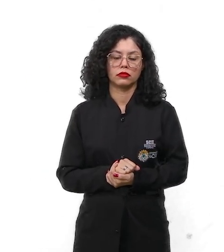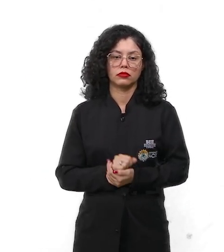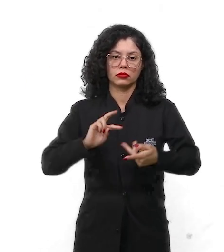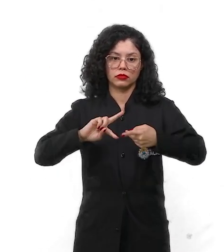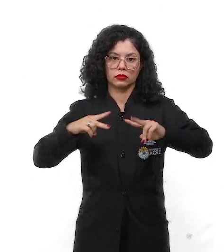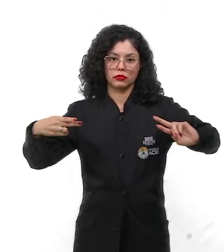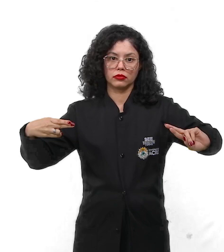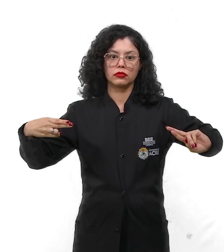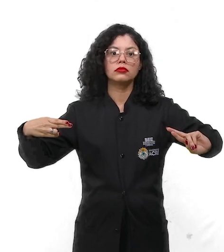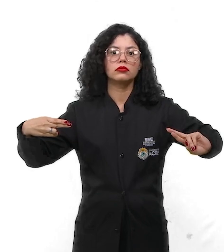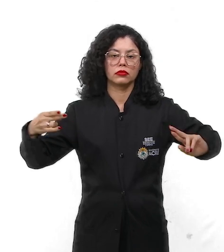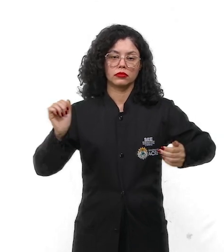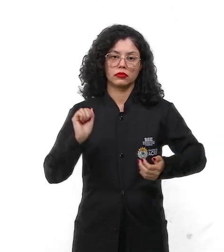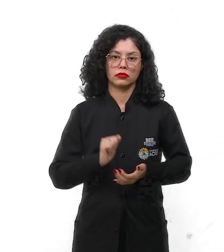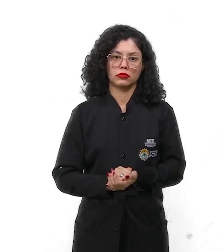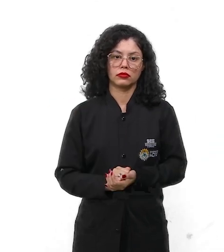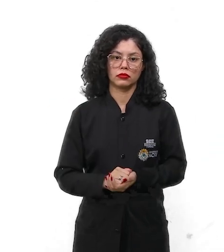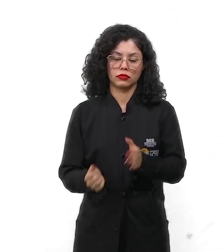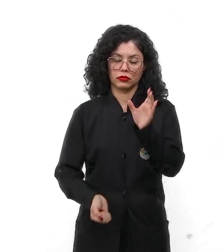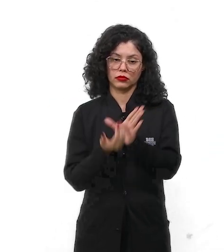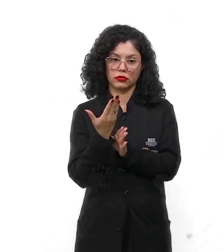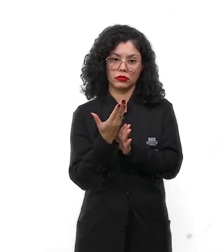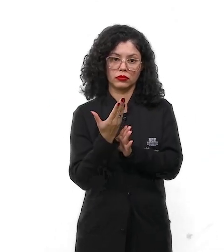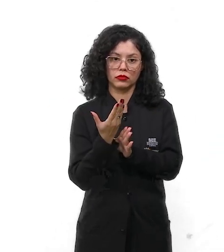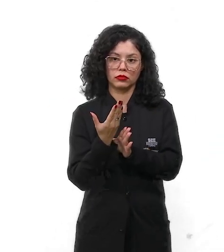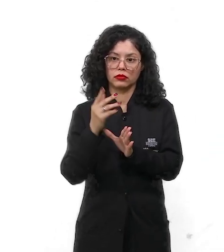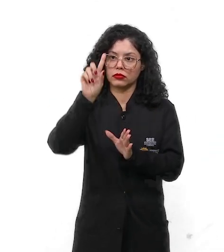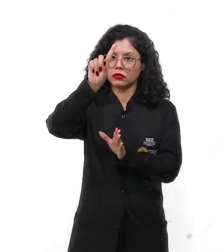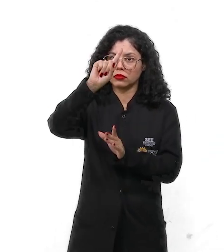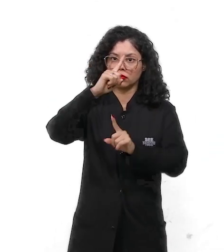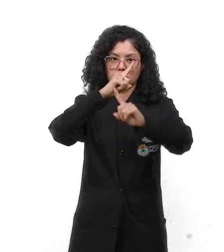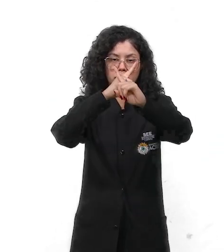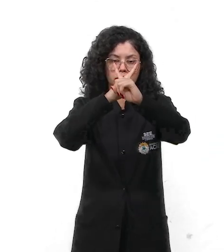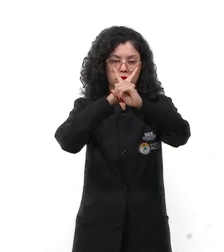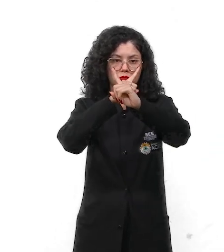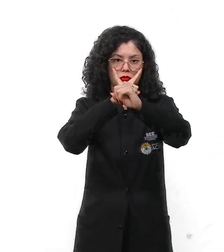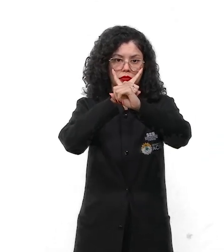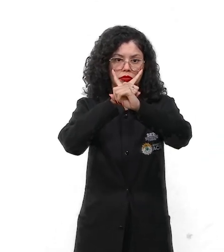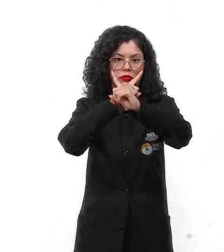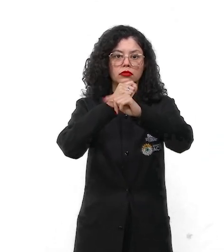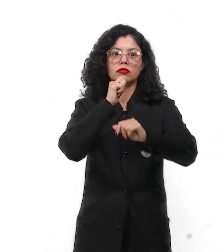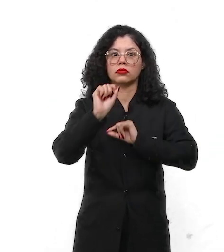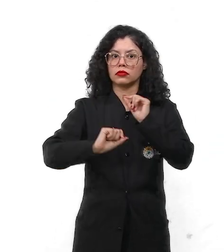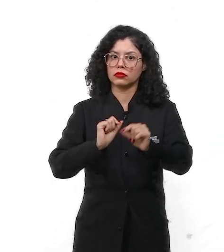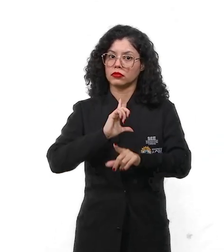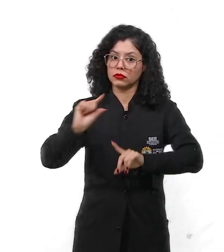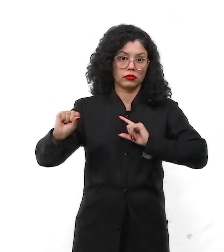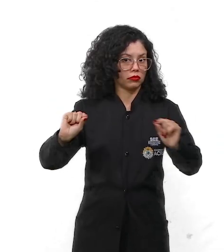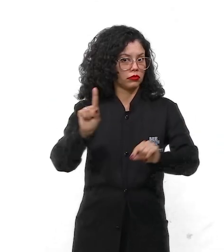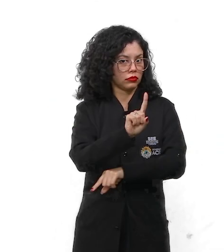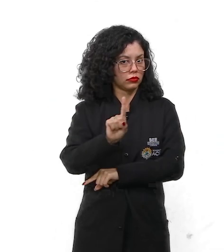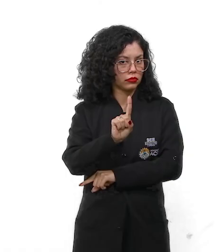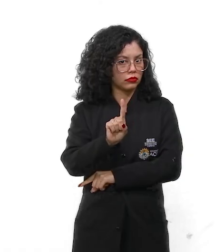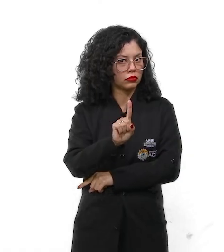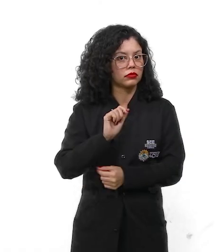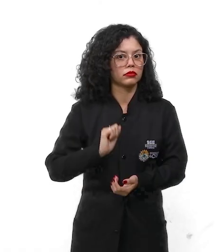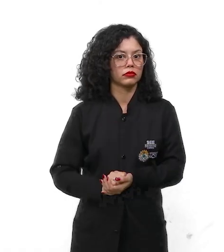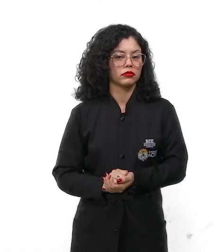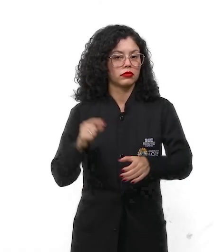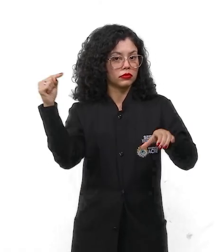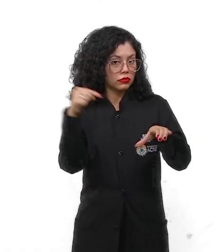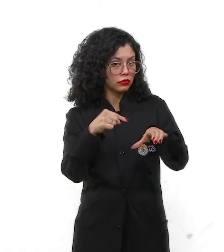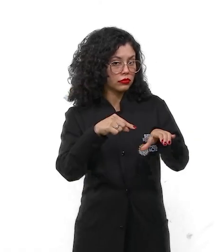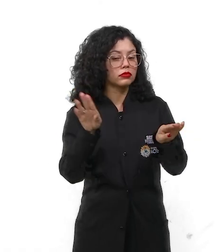DNA forma os cromossomos. Cromossomos estão no núcleo. Eles não saem do núcleo. Nós temos